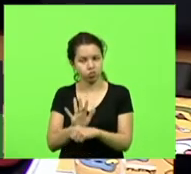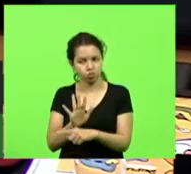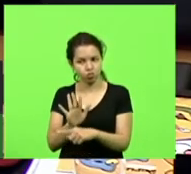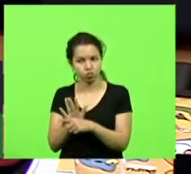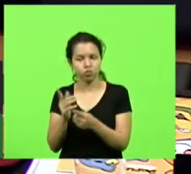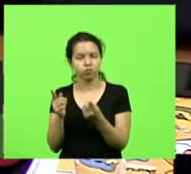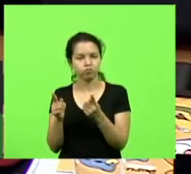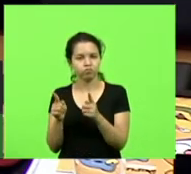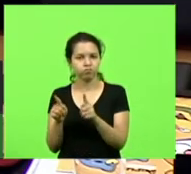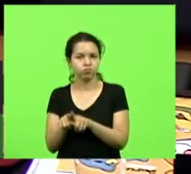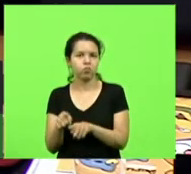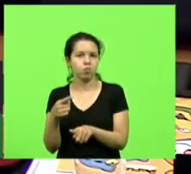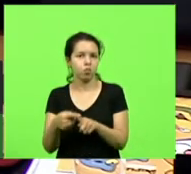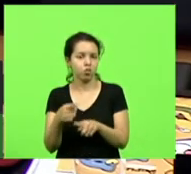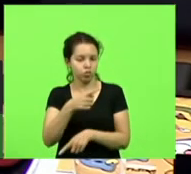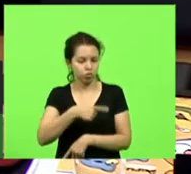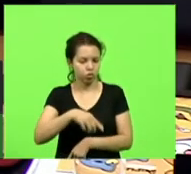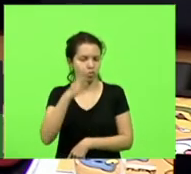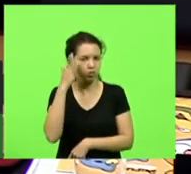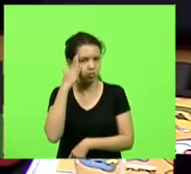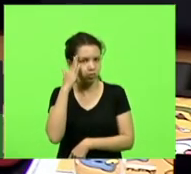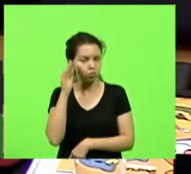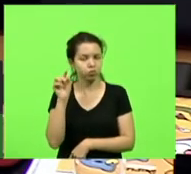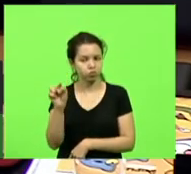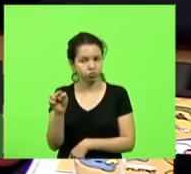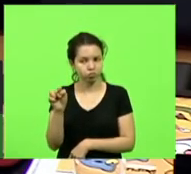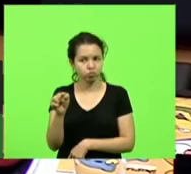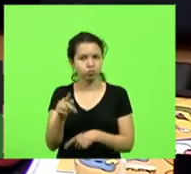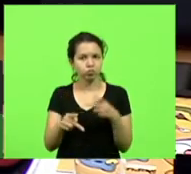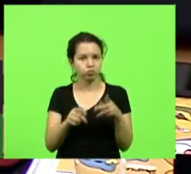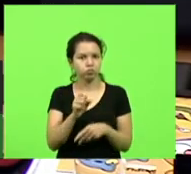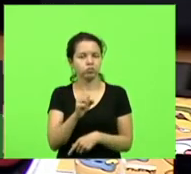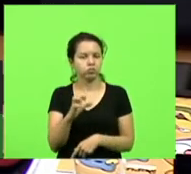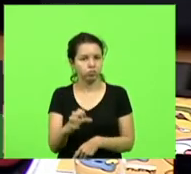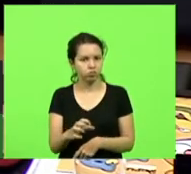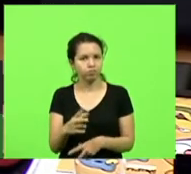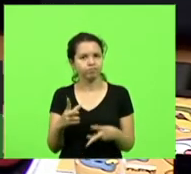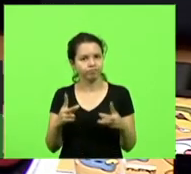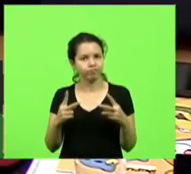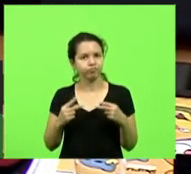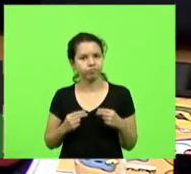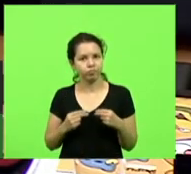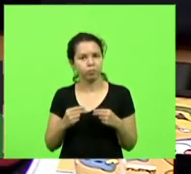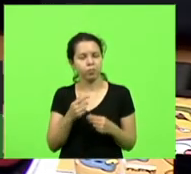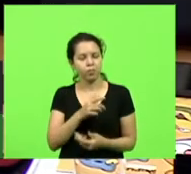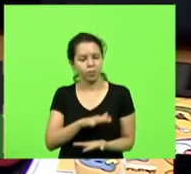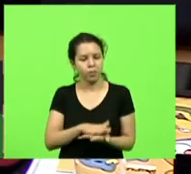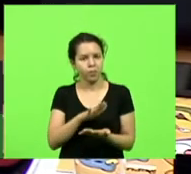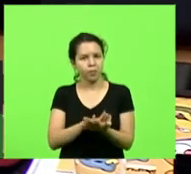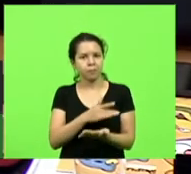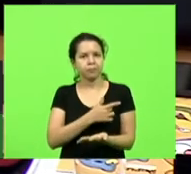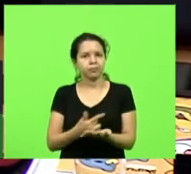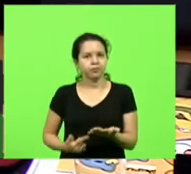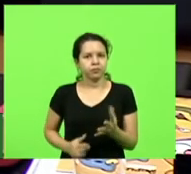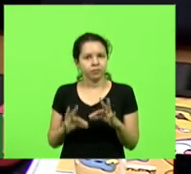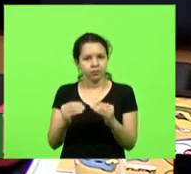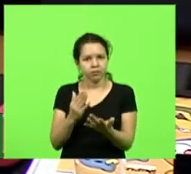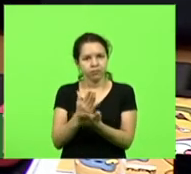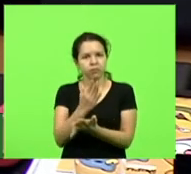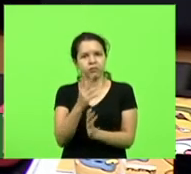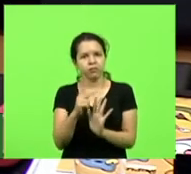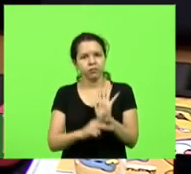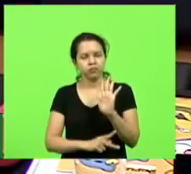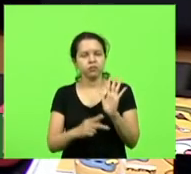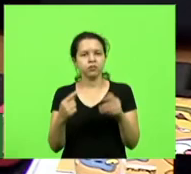nós sabemos que você, a catarinense, merece esse auxílio. Então, parabéns ao Governo do Estado e a todos que aprovaram esse projeto. Obrigado. Para